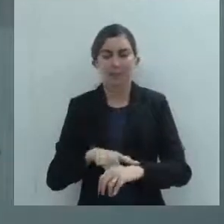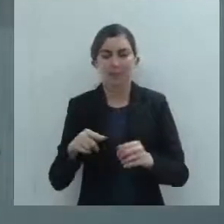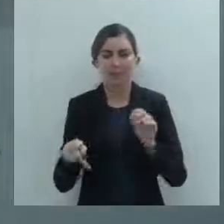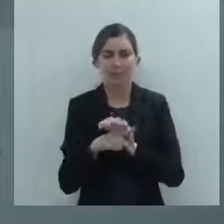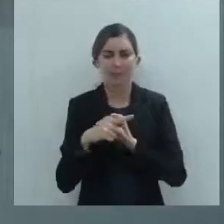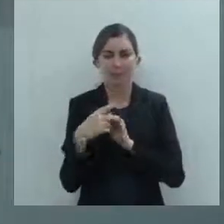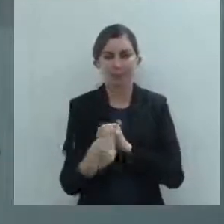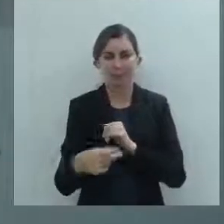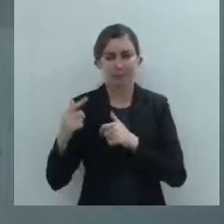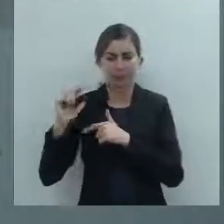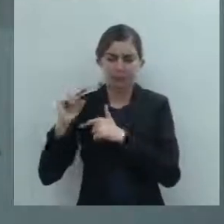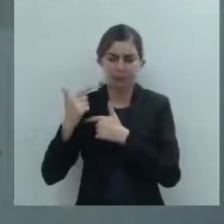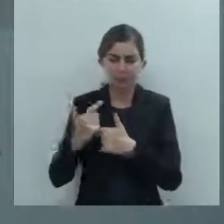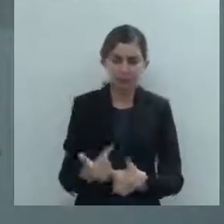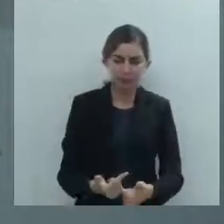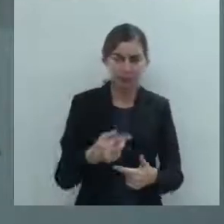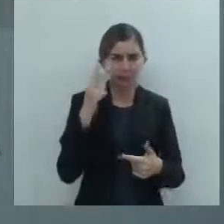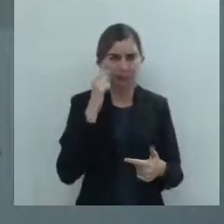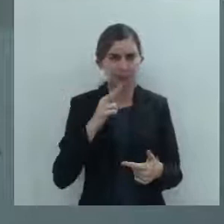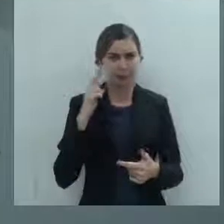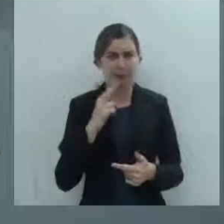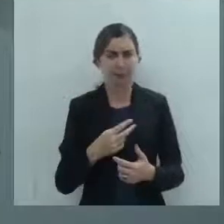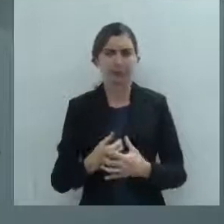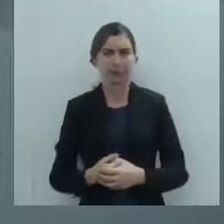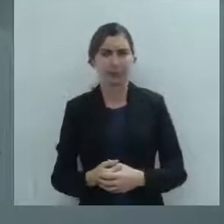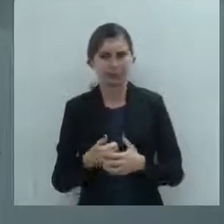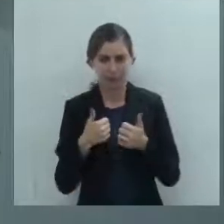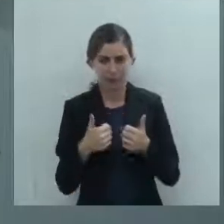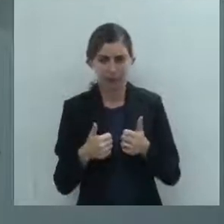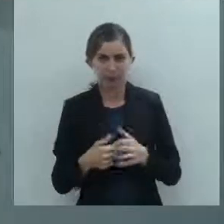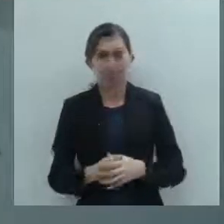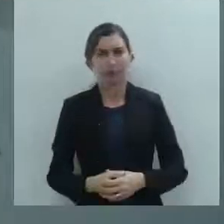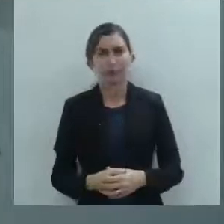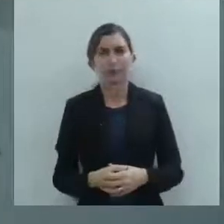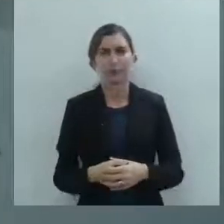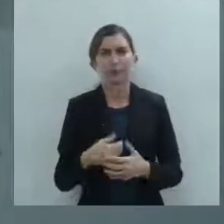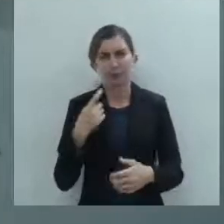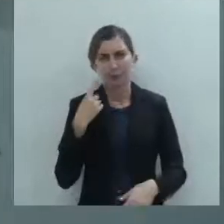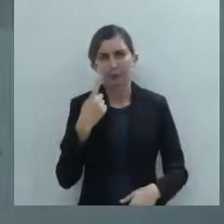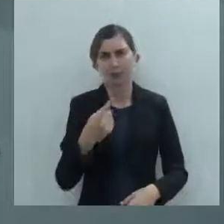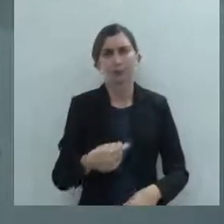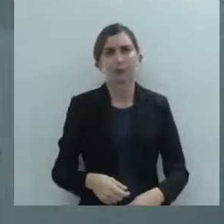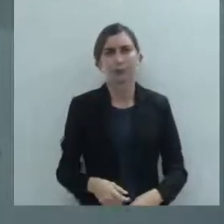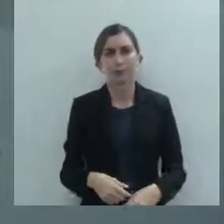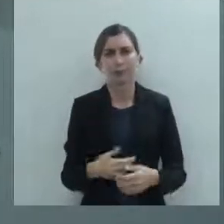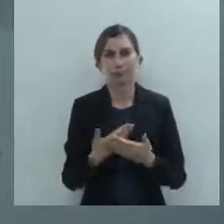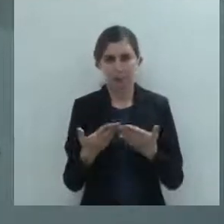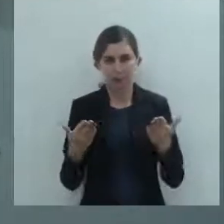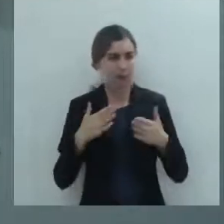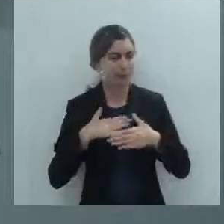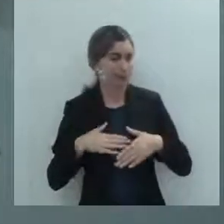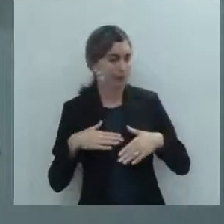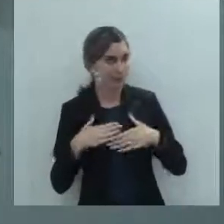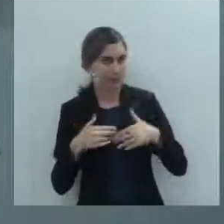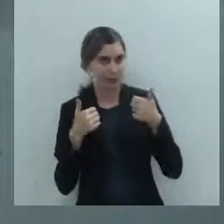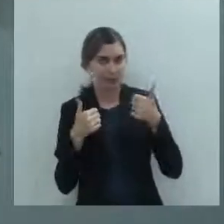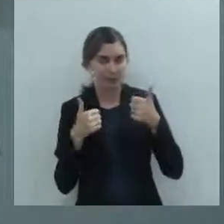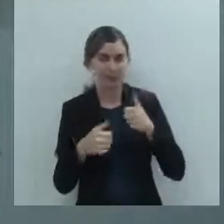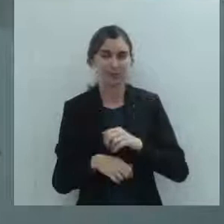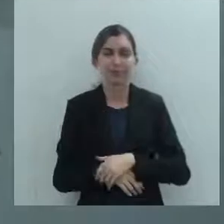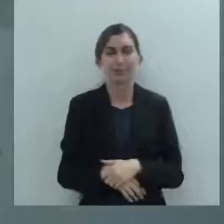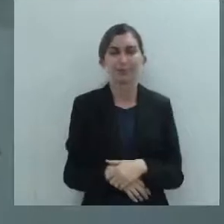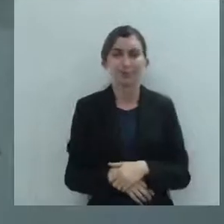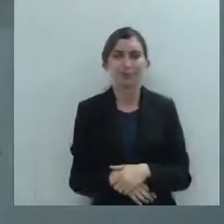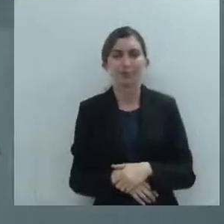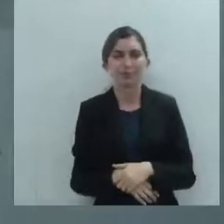faz parte do contexto da história show bacana E aí Bela tá tranquilo eu